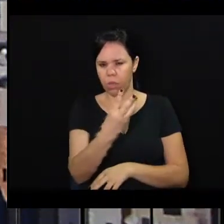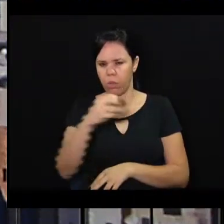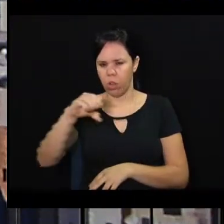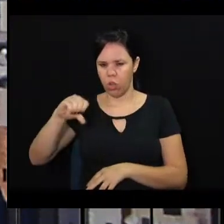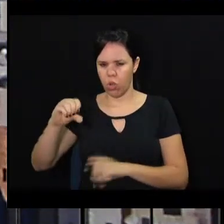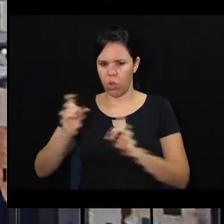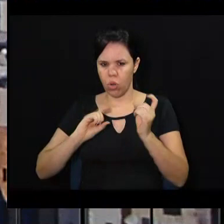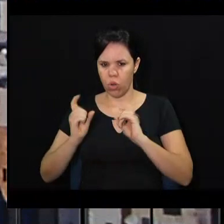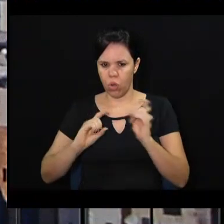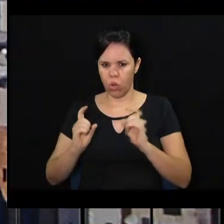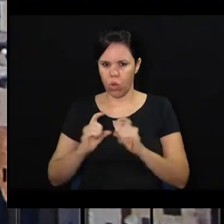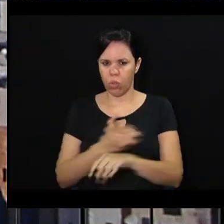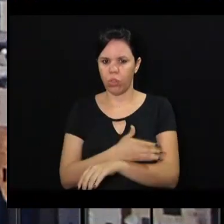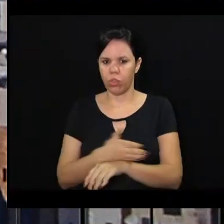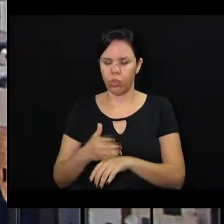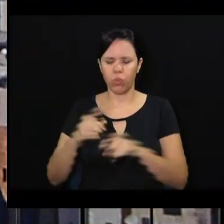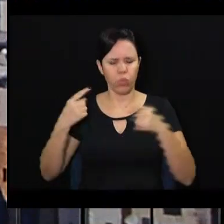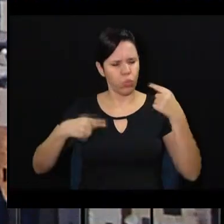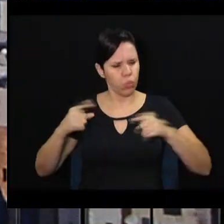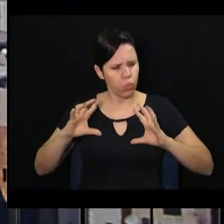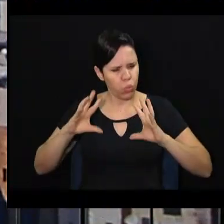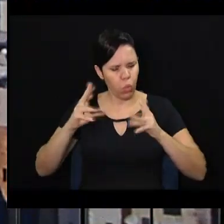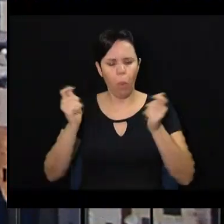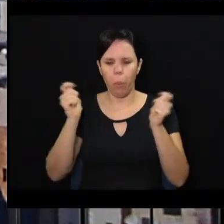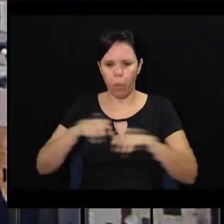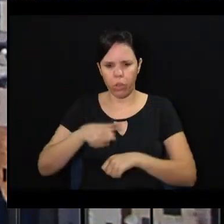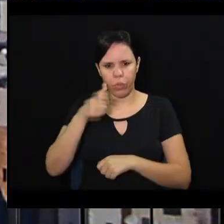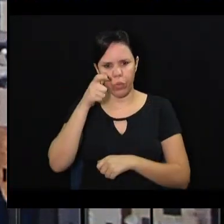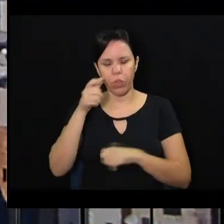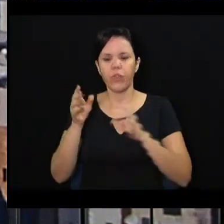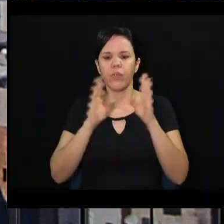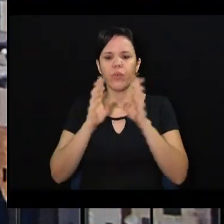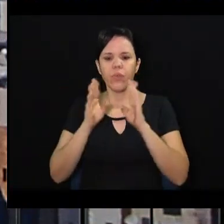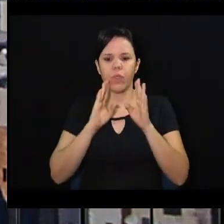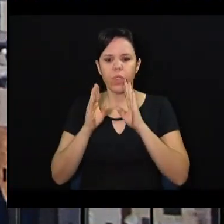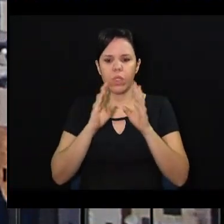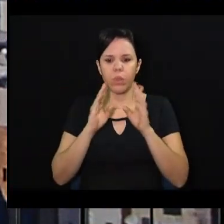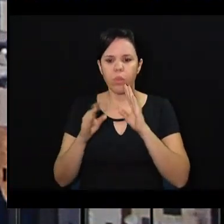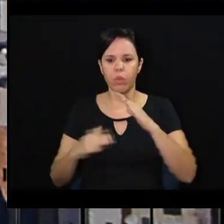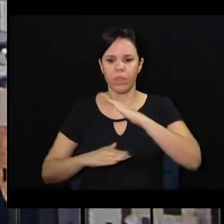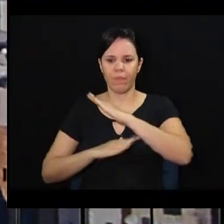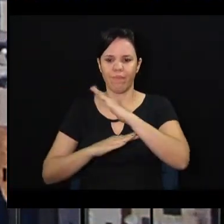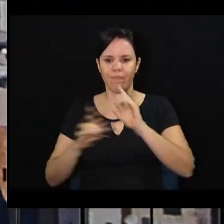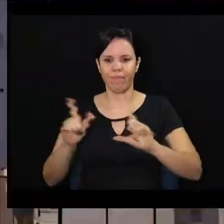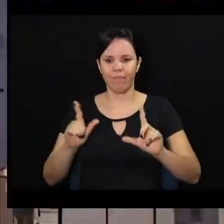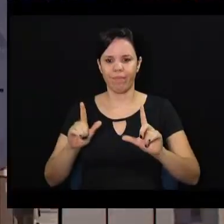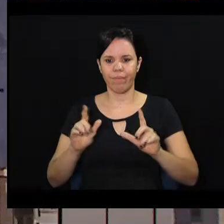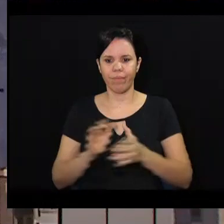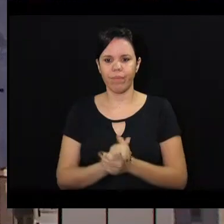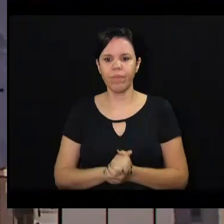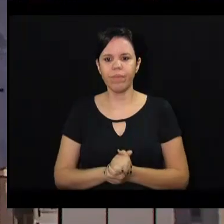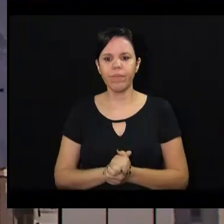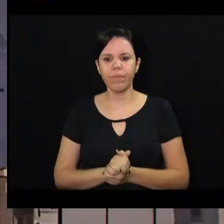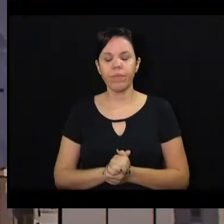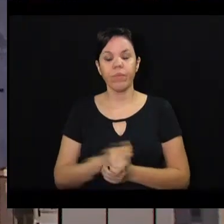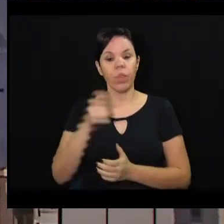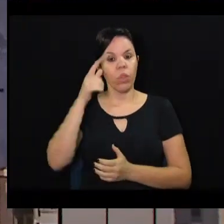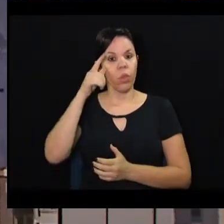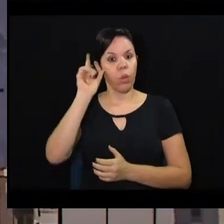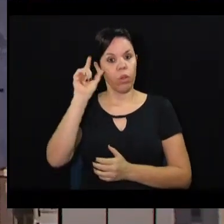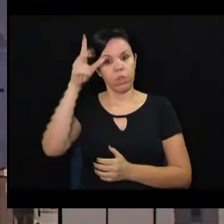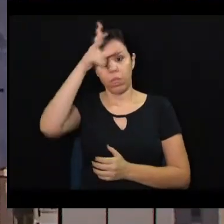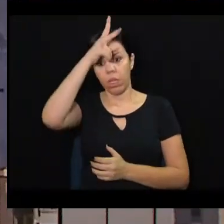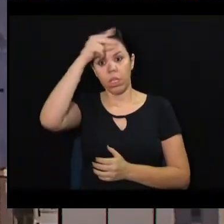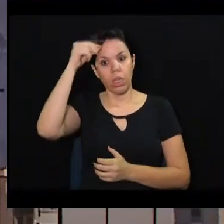com todas as discussões, pode assistir pelo Facebook da TV Câmara Campinas. Ontem, na